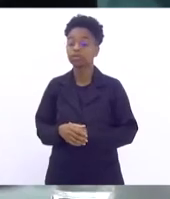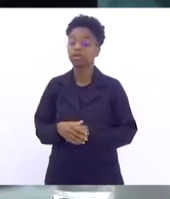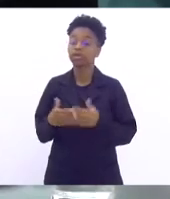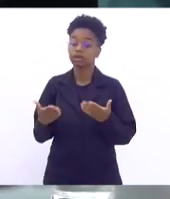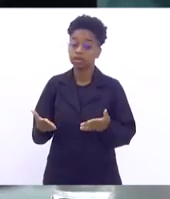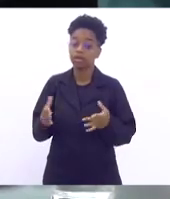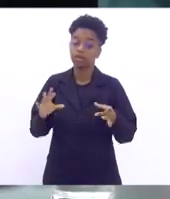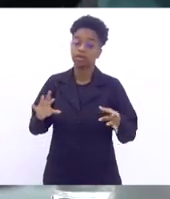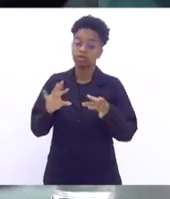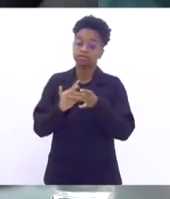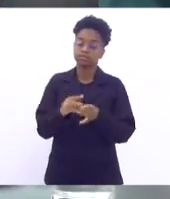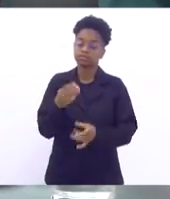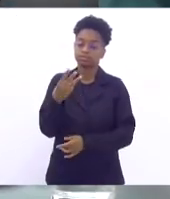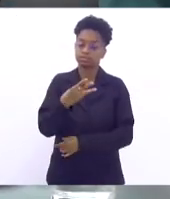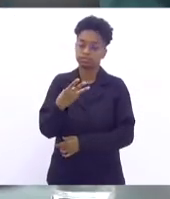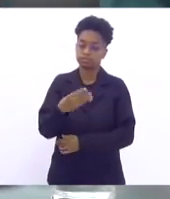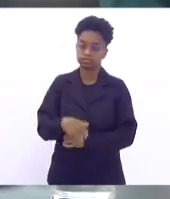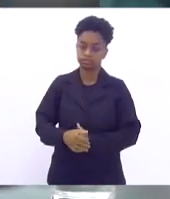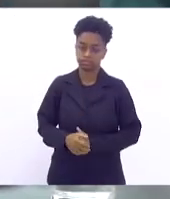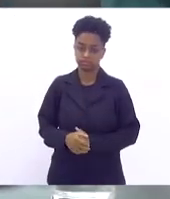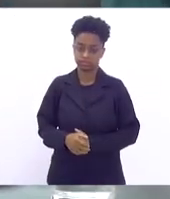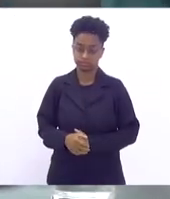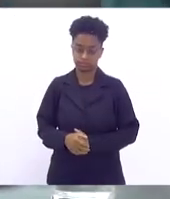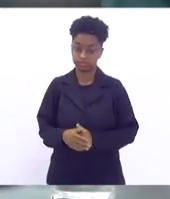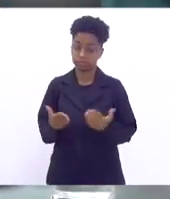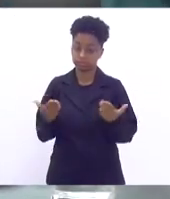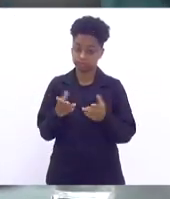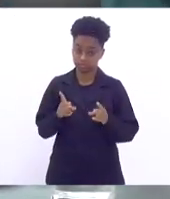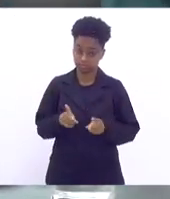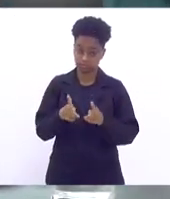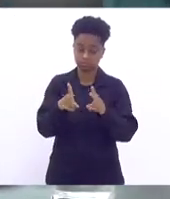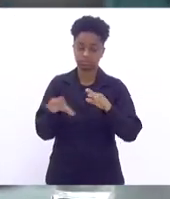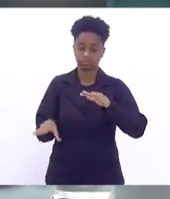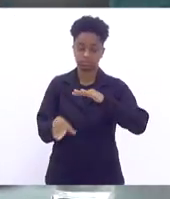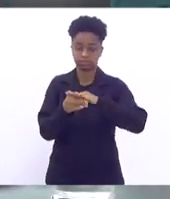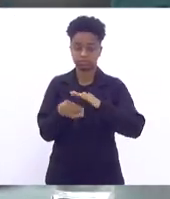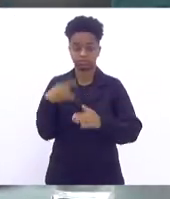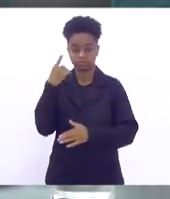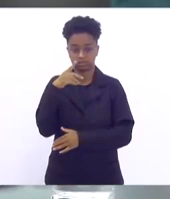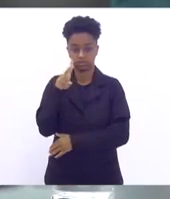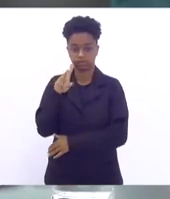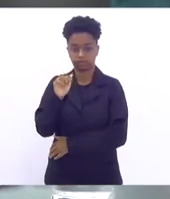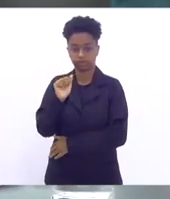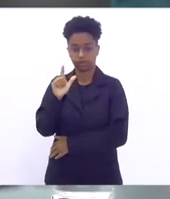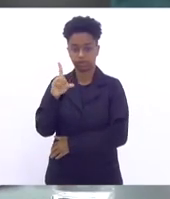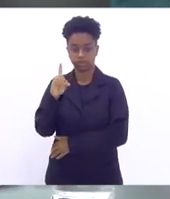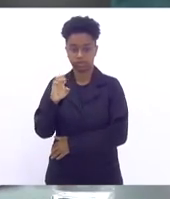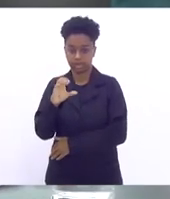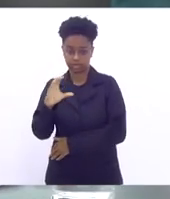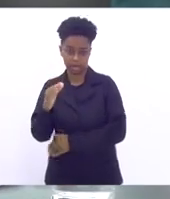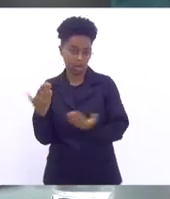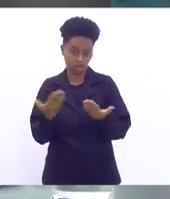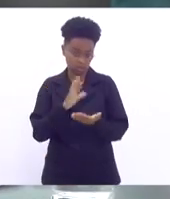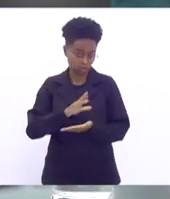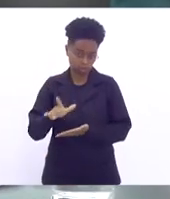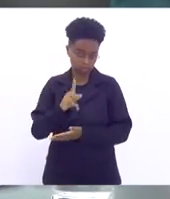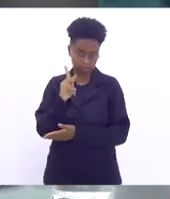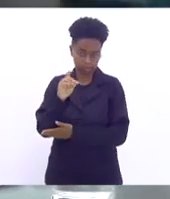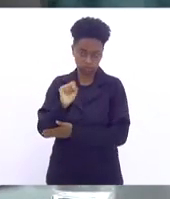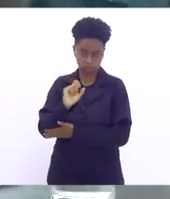aglutinando com a três agora vamos continuando nas emendas do deputado Valdete Agora não é mais da bancada do